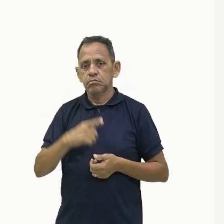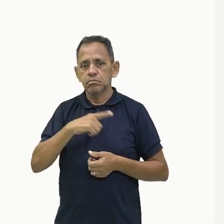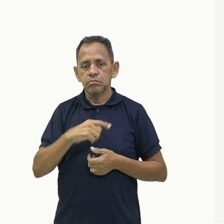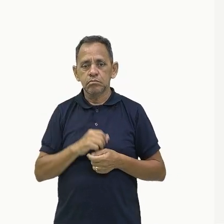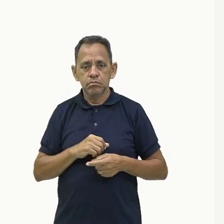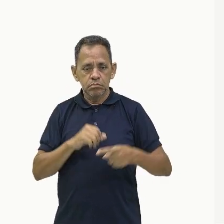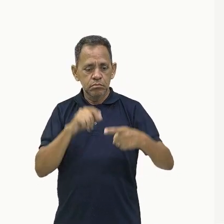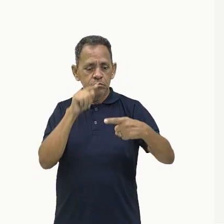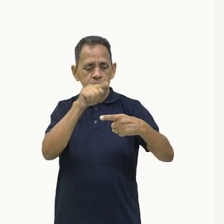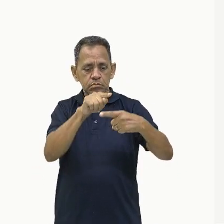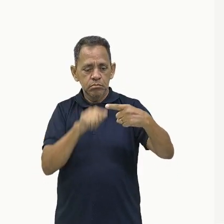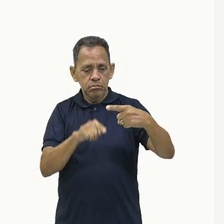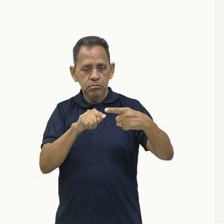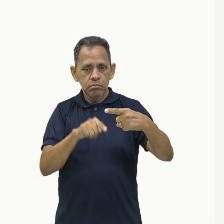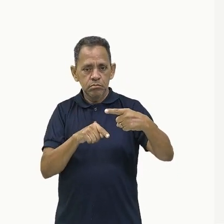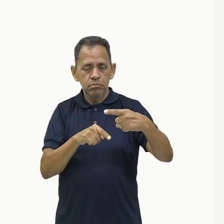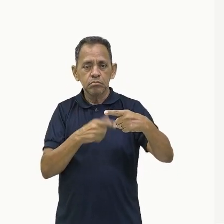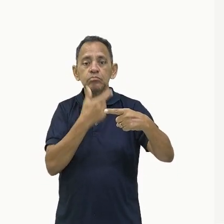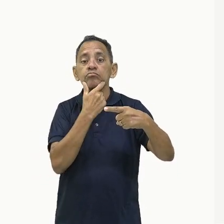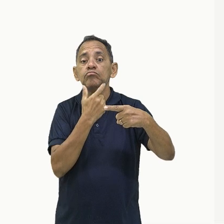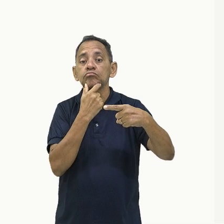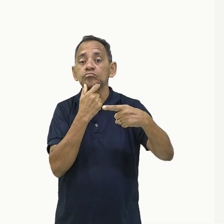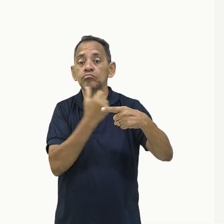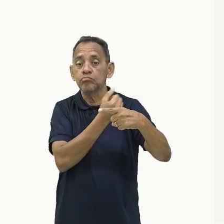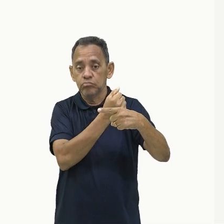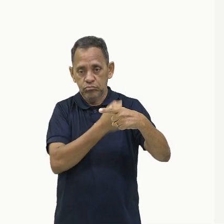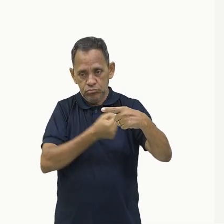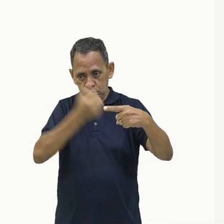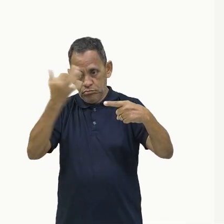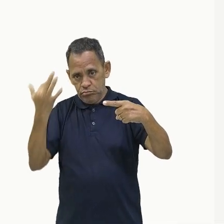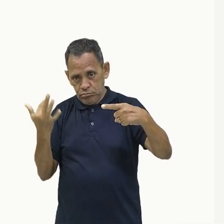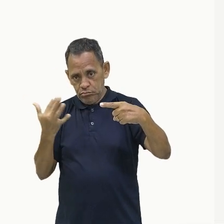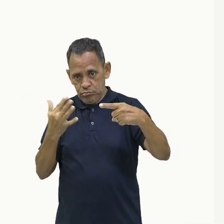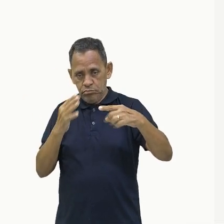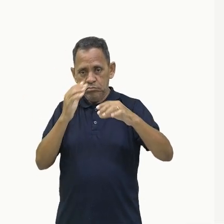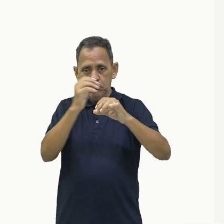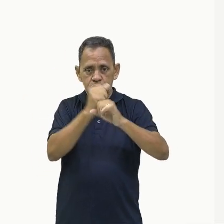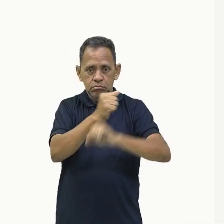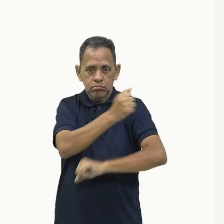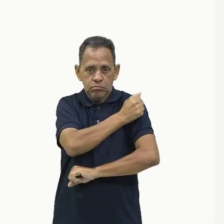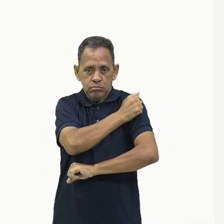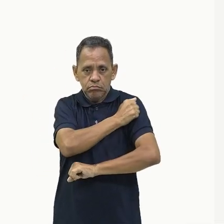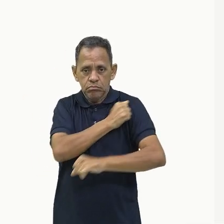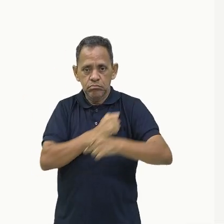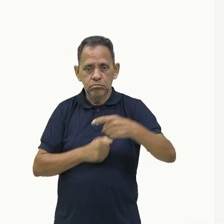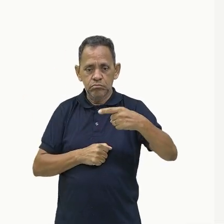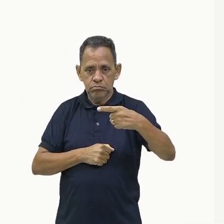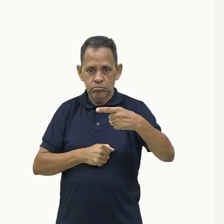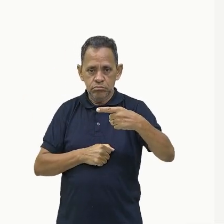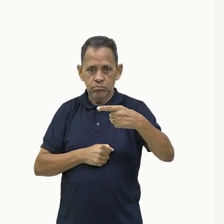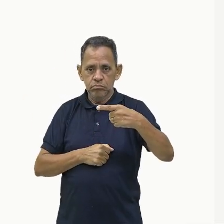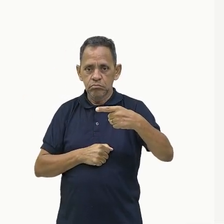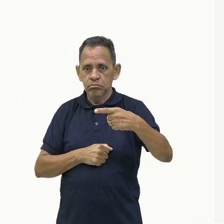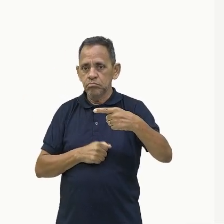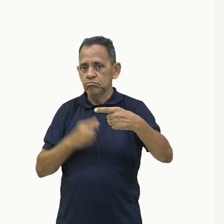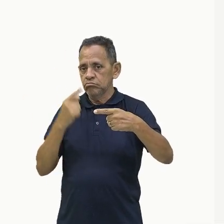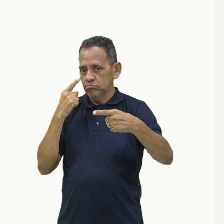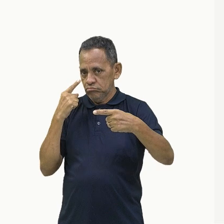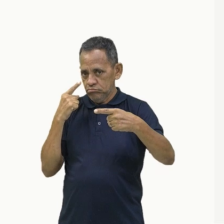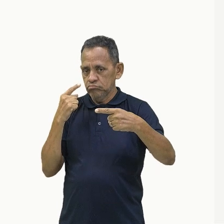razão entre o número de meninos e a quantidade total de alunos é dada por. Então, veja que nesse